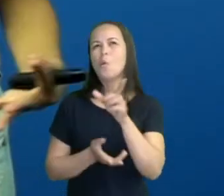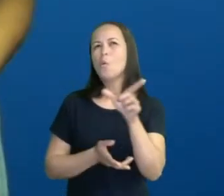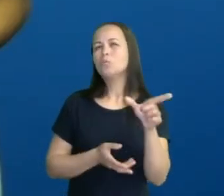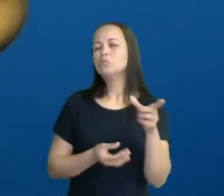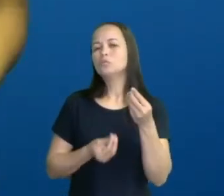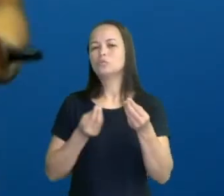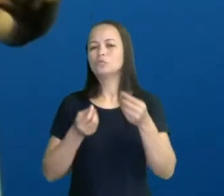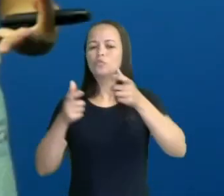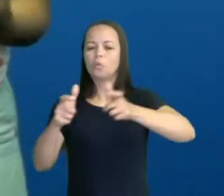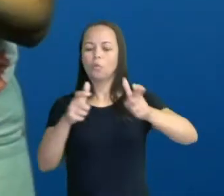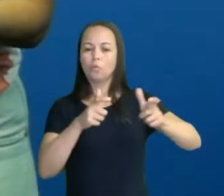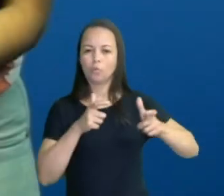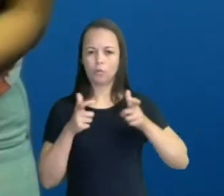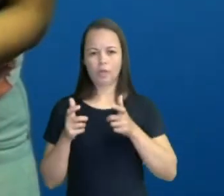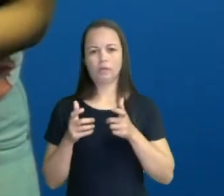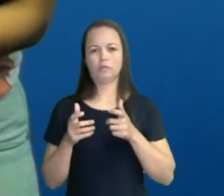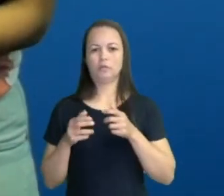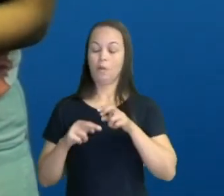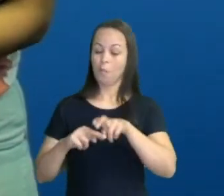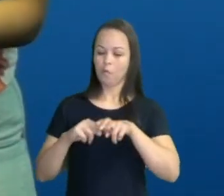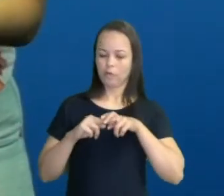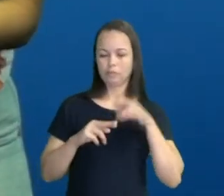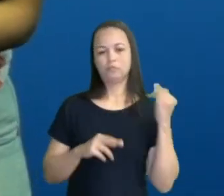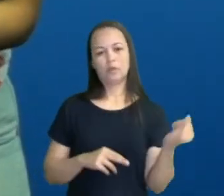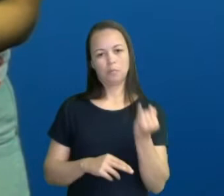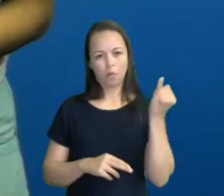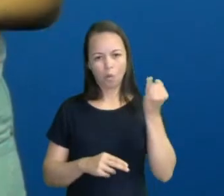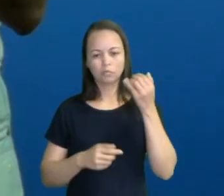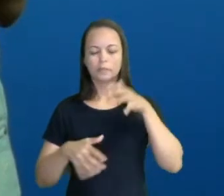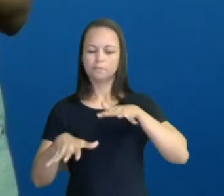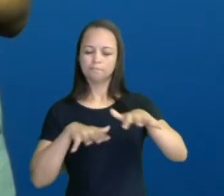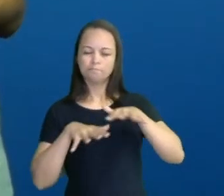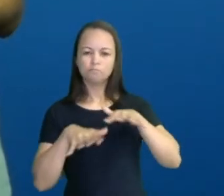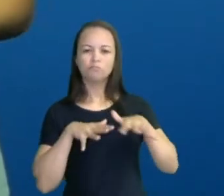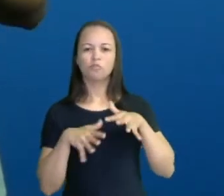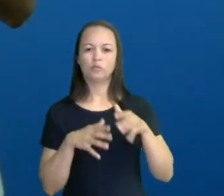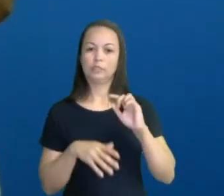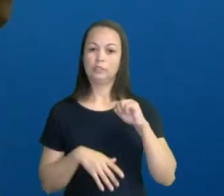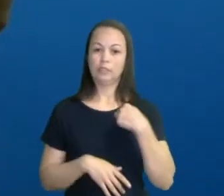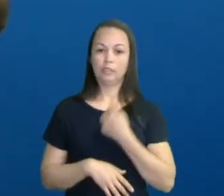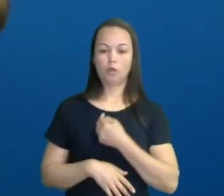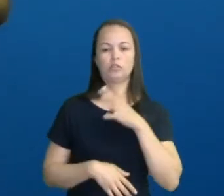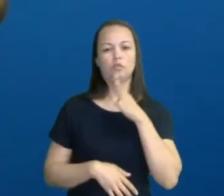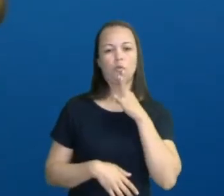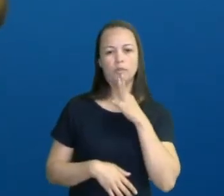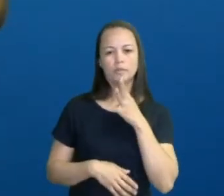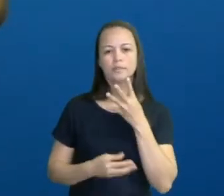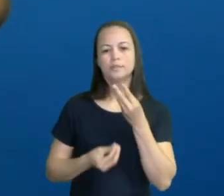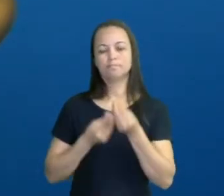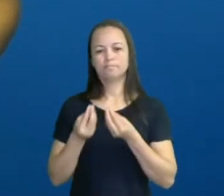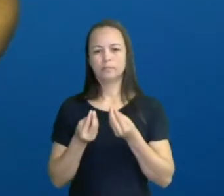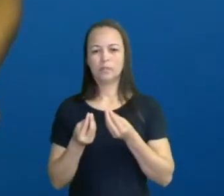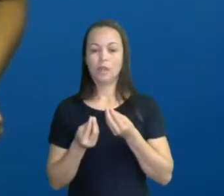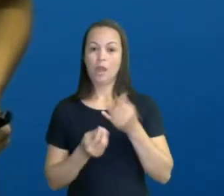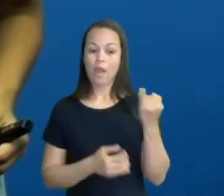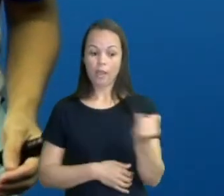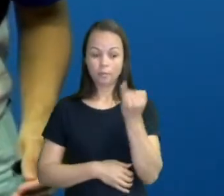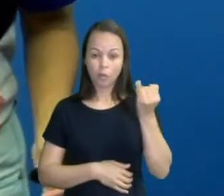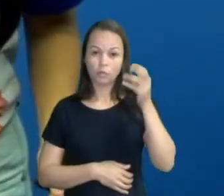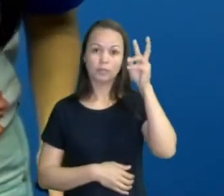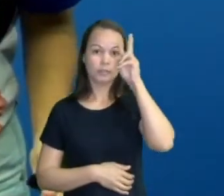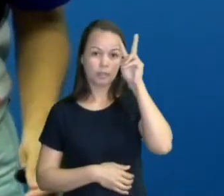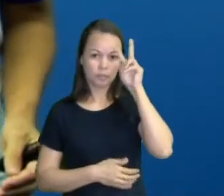outros lugares. Por isso a importância desse movimento, ou da gente conhecer. A importância, só lembrando, viu, da